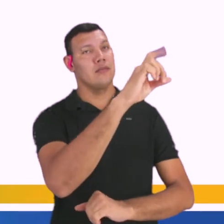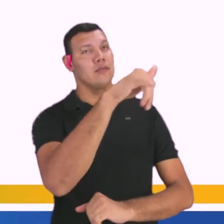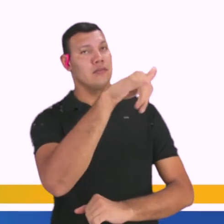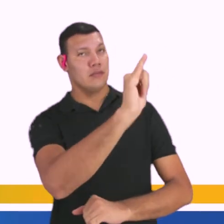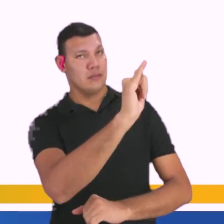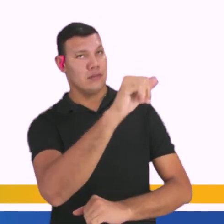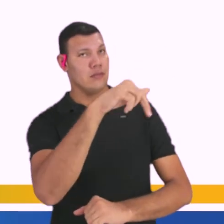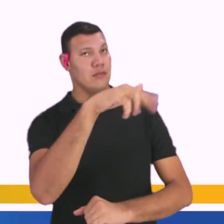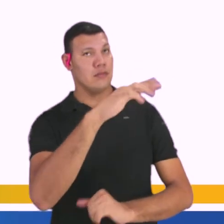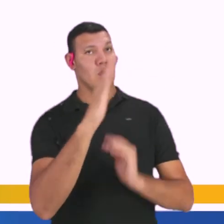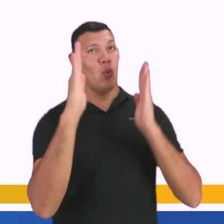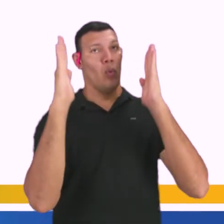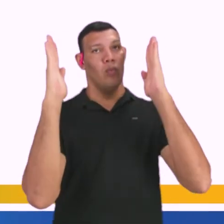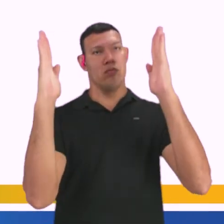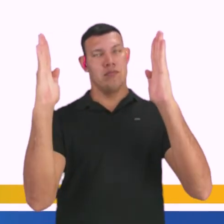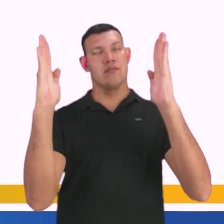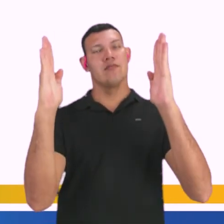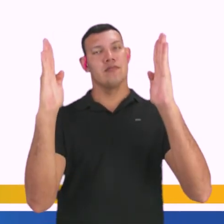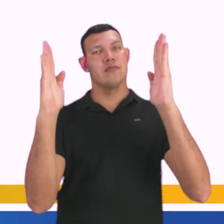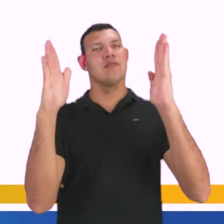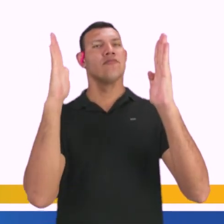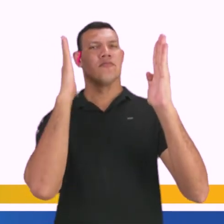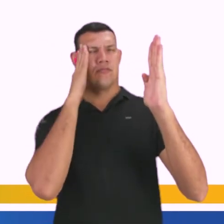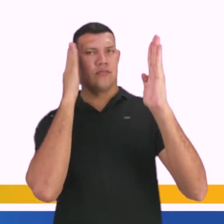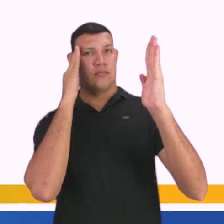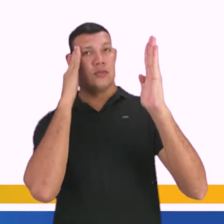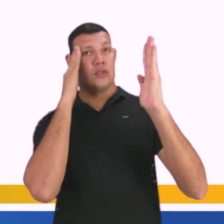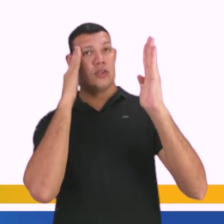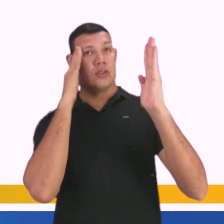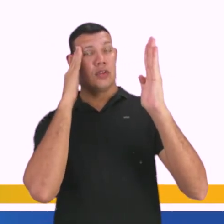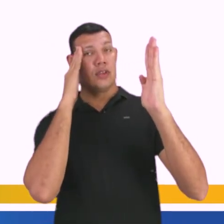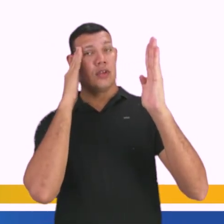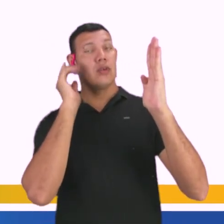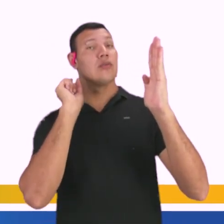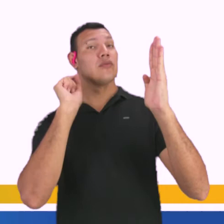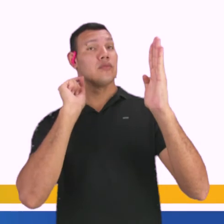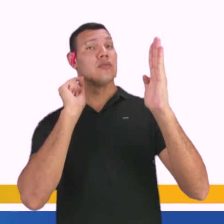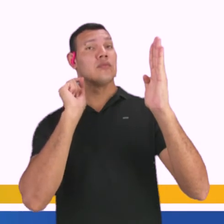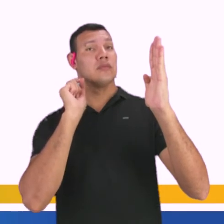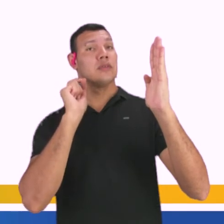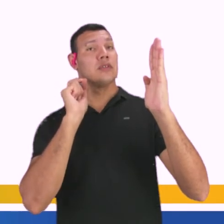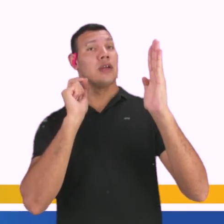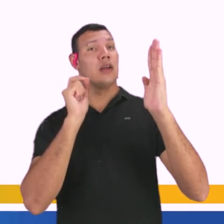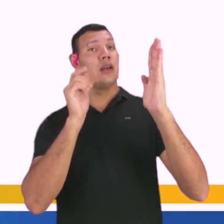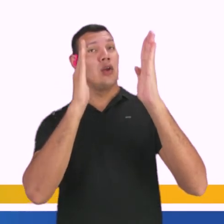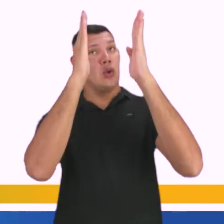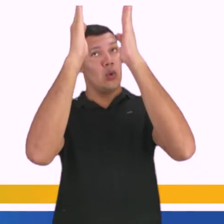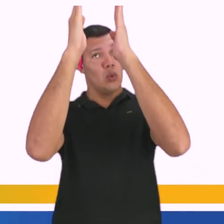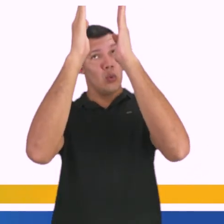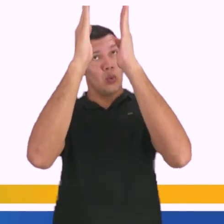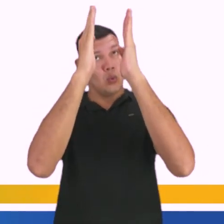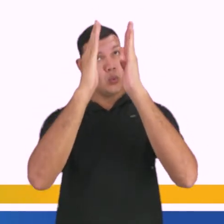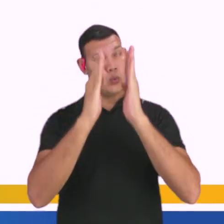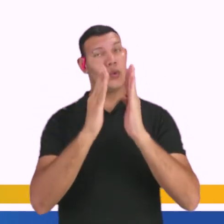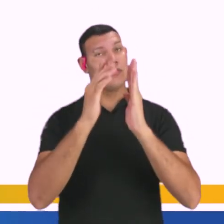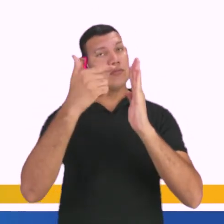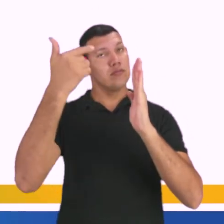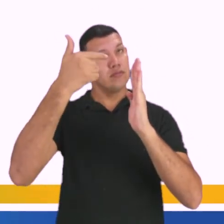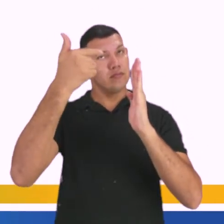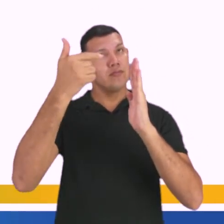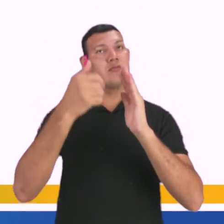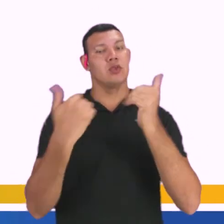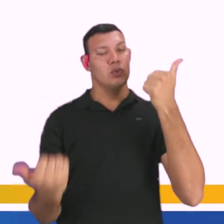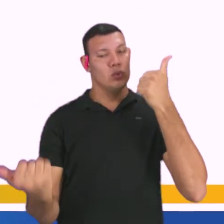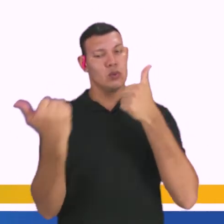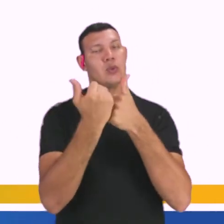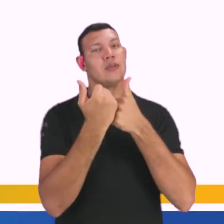Então nesse caso você já sabe que eu vou trabalhar a coluna ou seja eu vou substituir